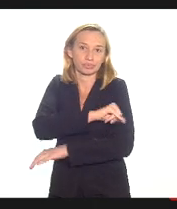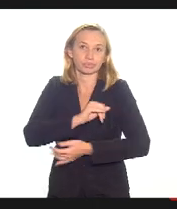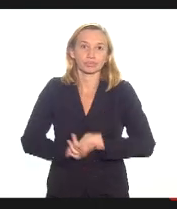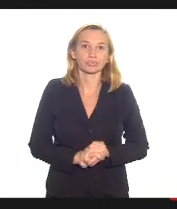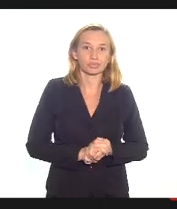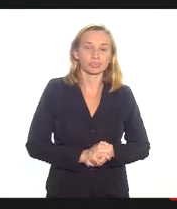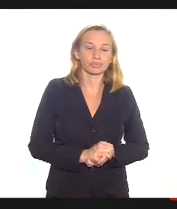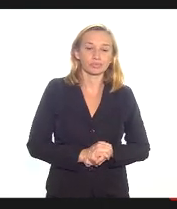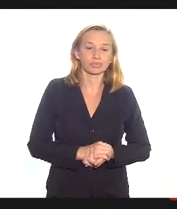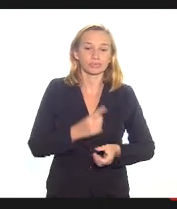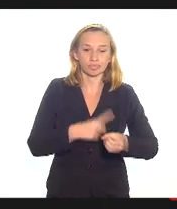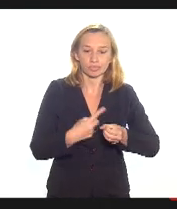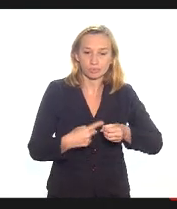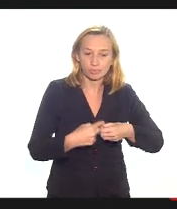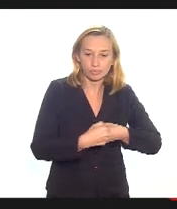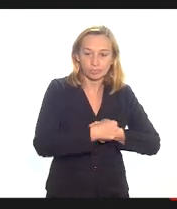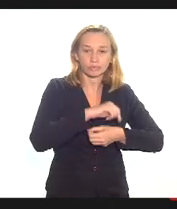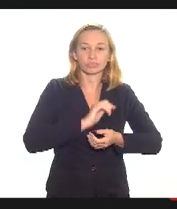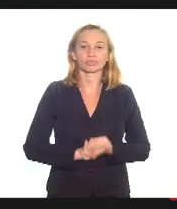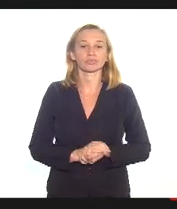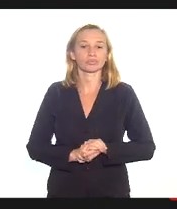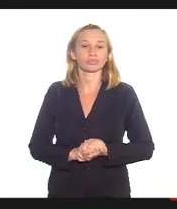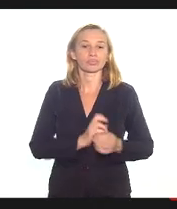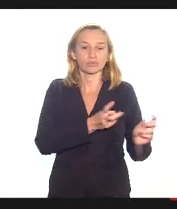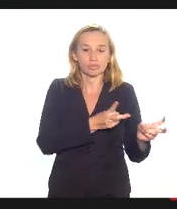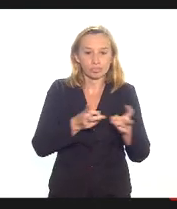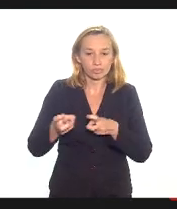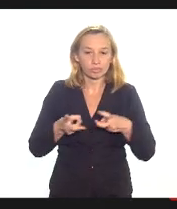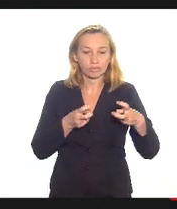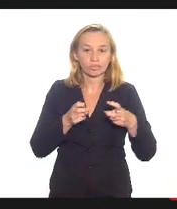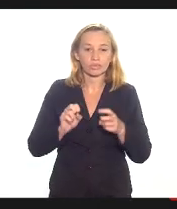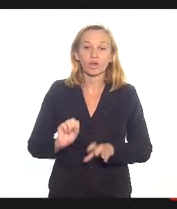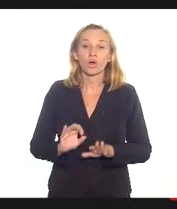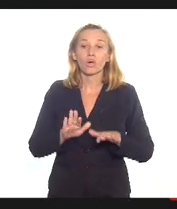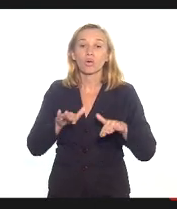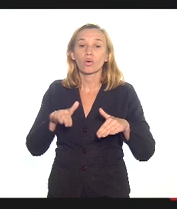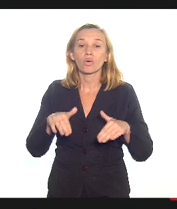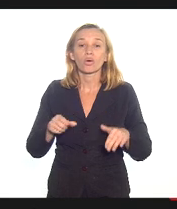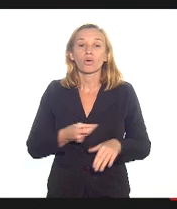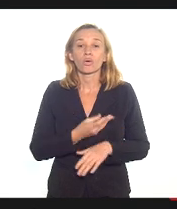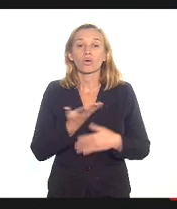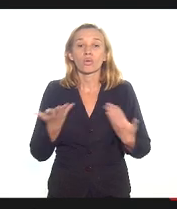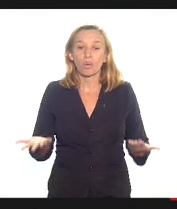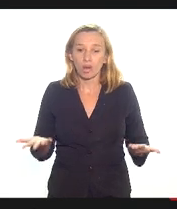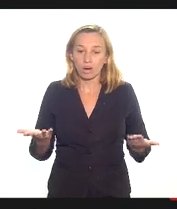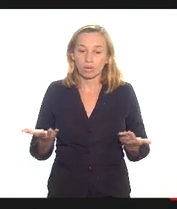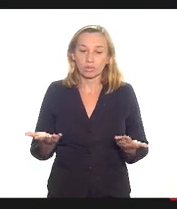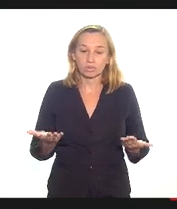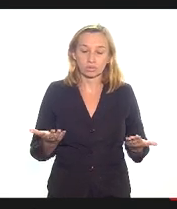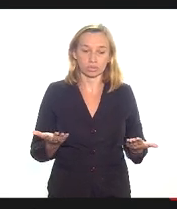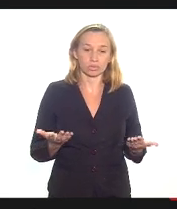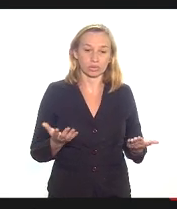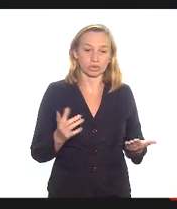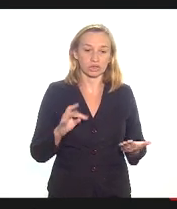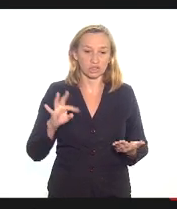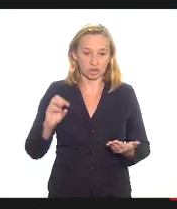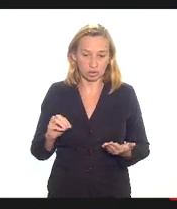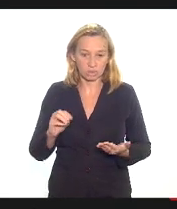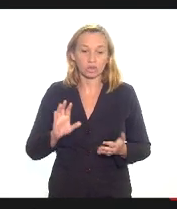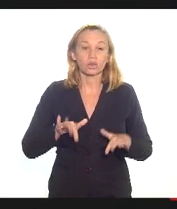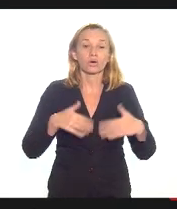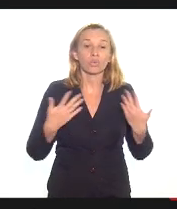e aos municípios identificar quais são os levantamentos sísmicos, quais são